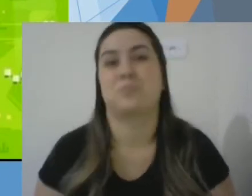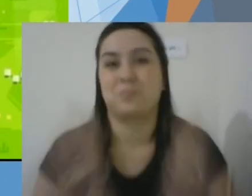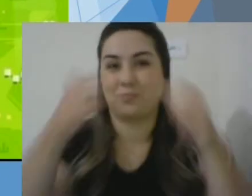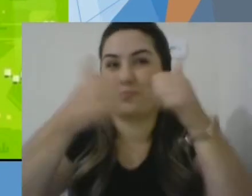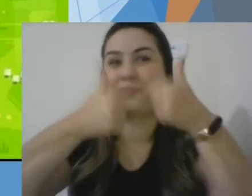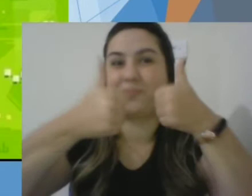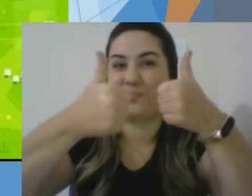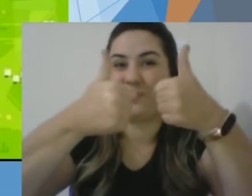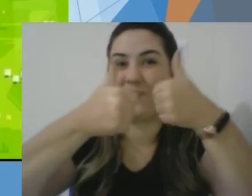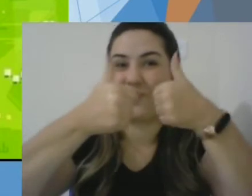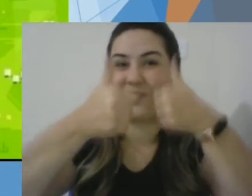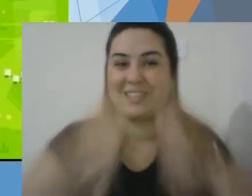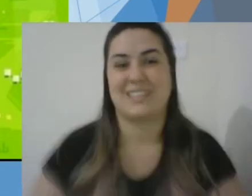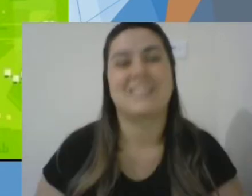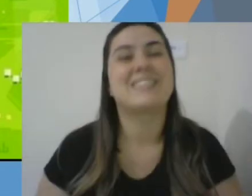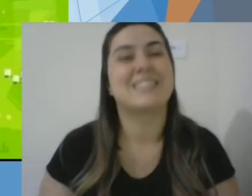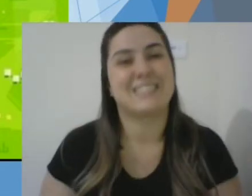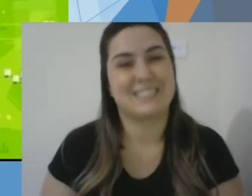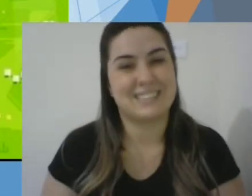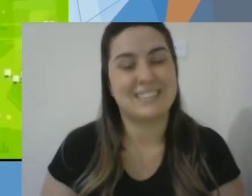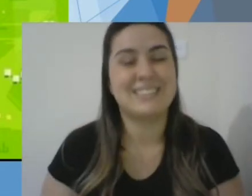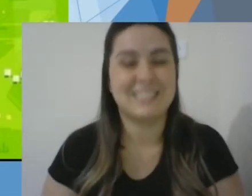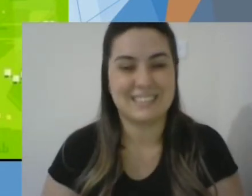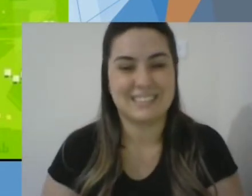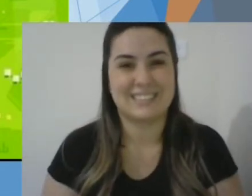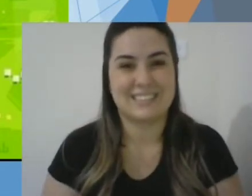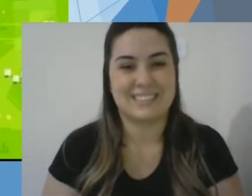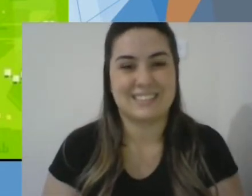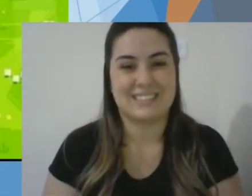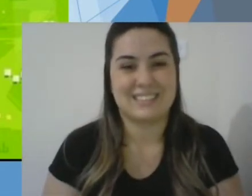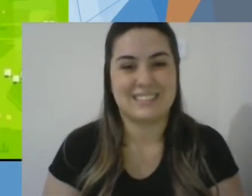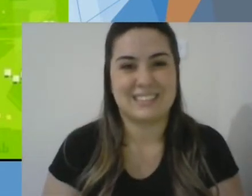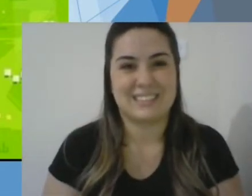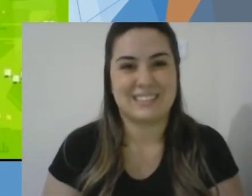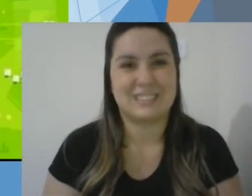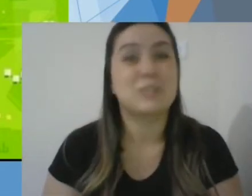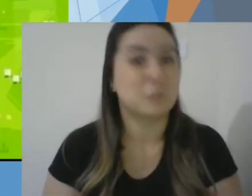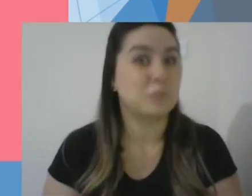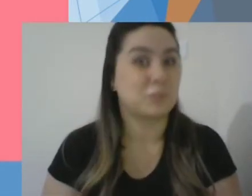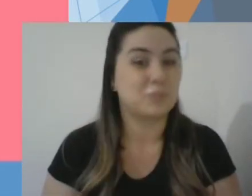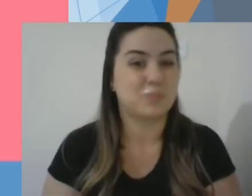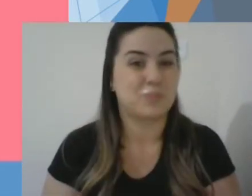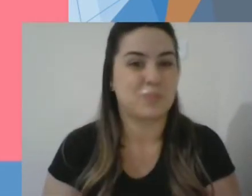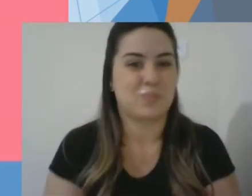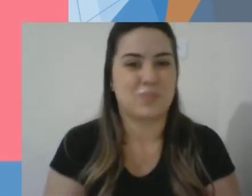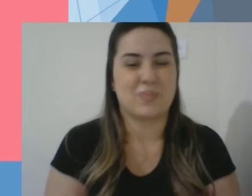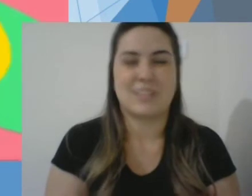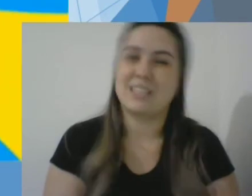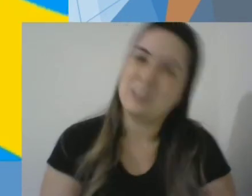ficou orgulhosa com o resultado das atividades de vocês. Vamos assistir?